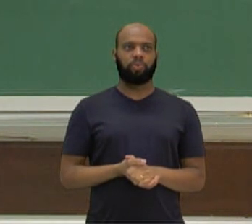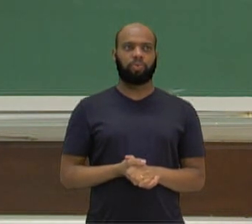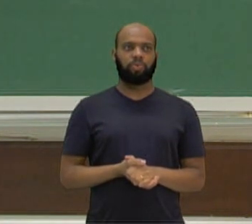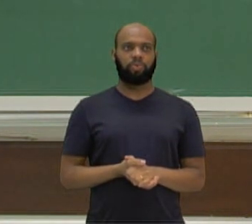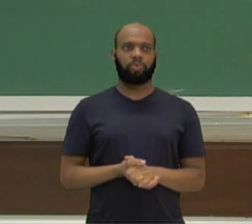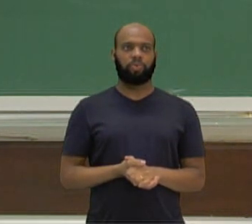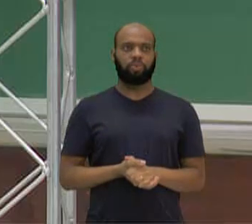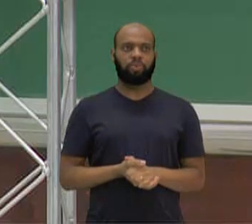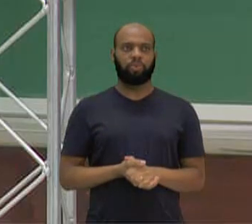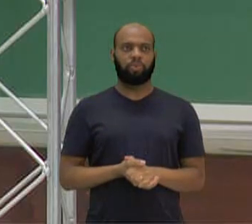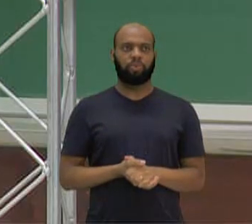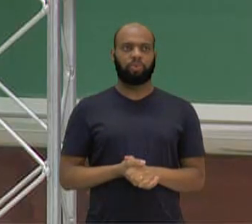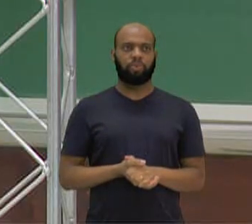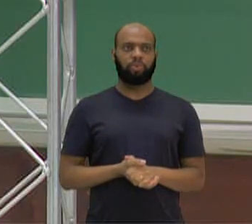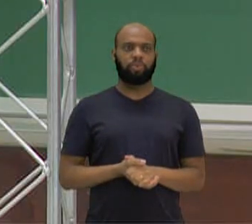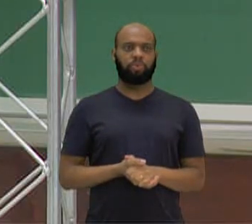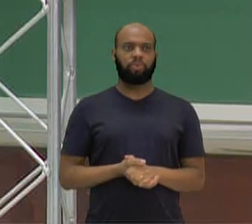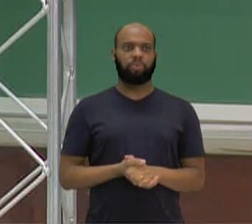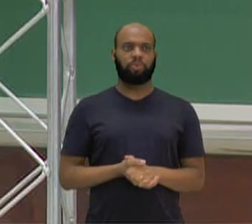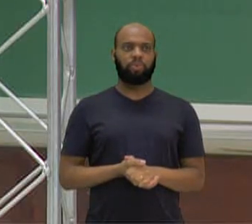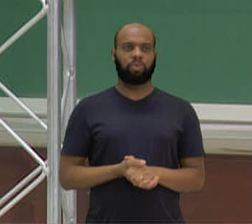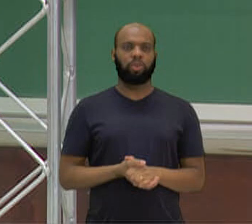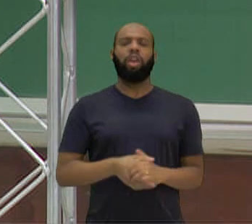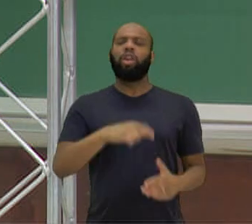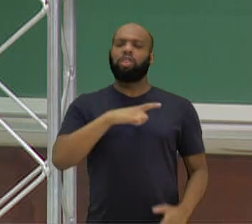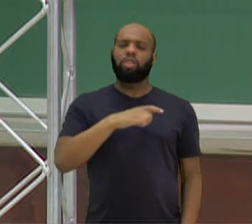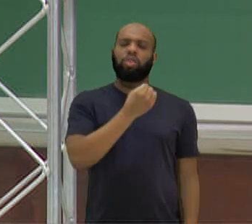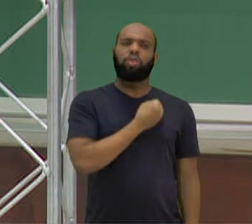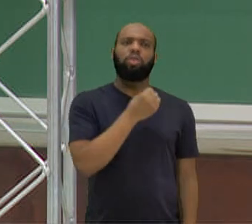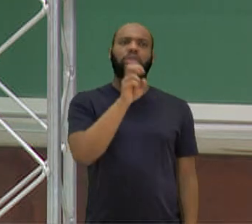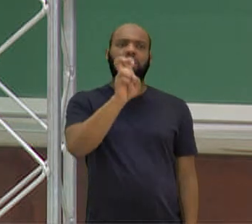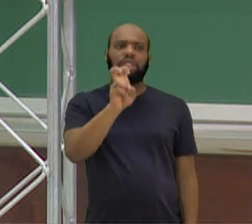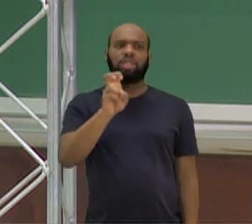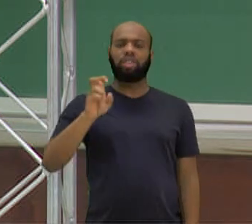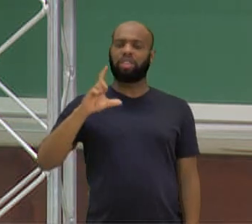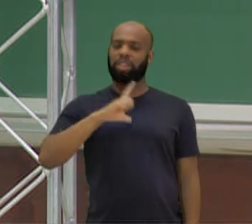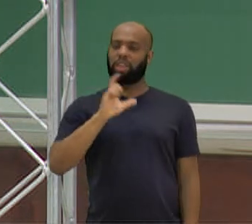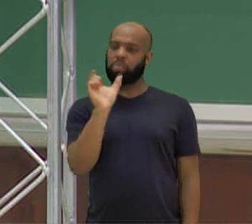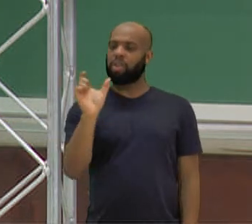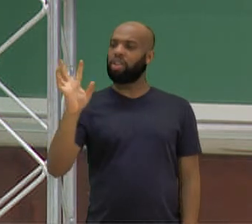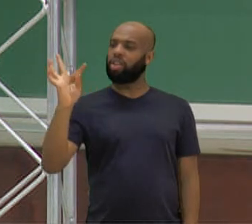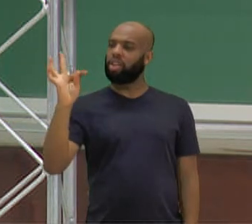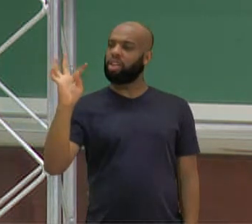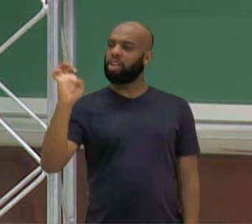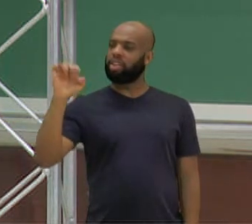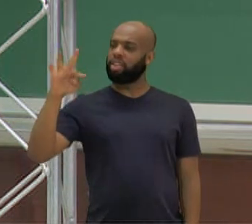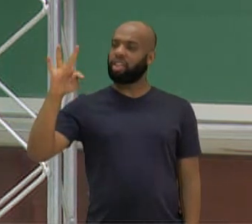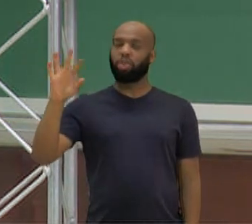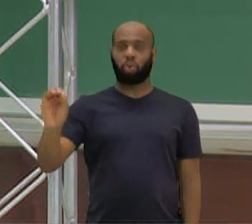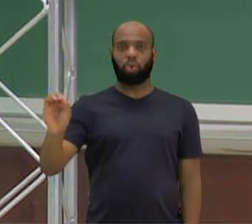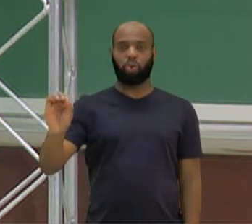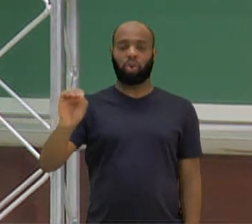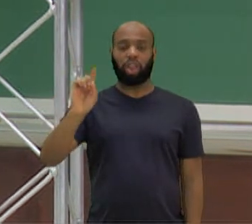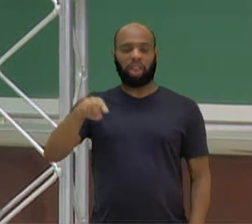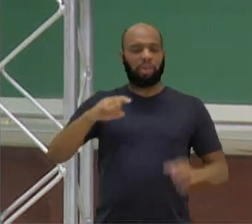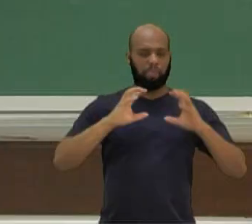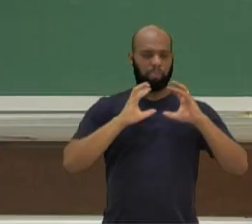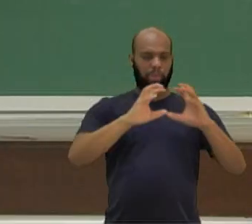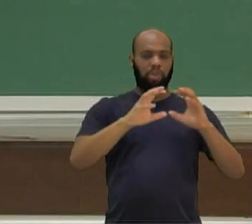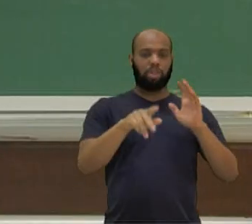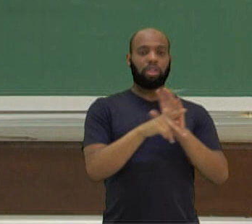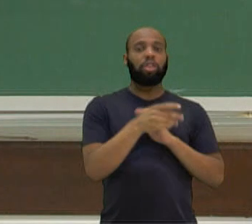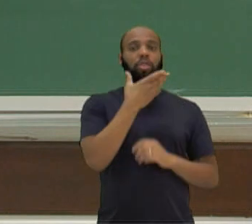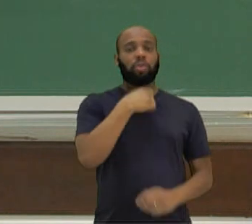Continuando aqui, ó. Depois de pai, uma número 5 sentença oficial de couro. Aqui é a bola que o pai,